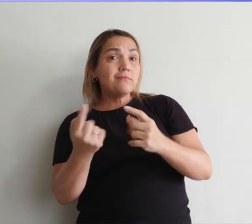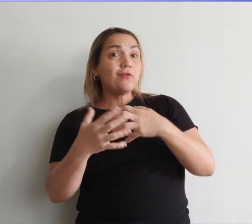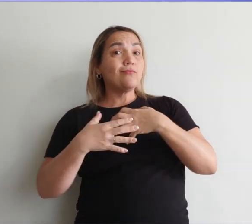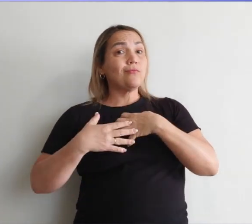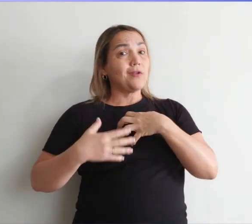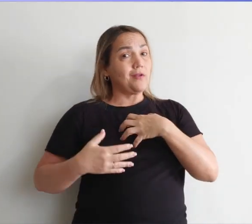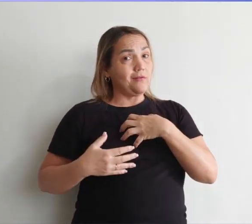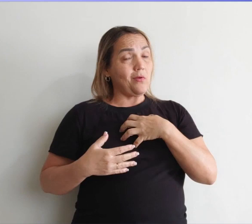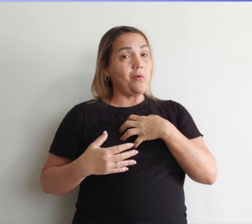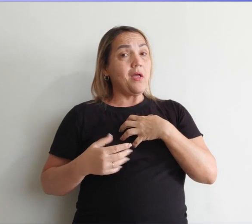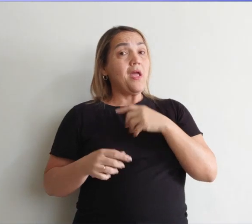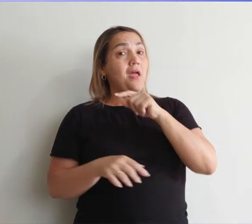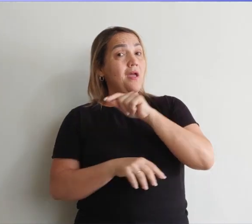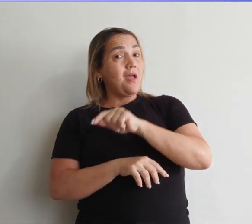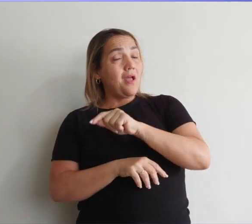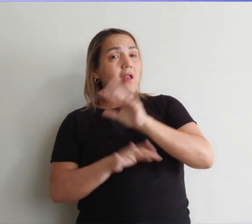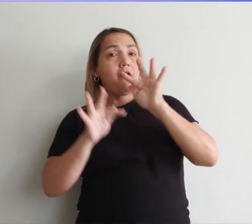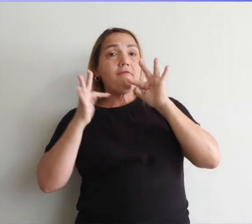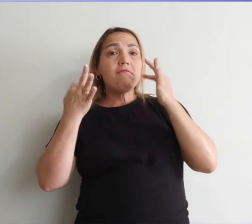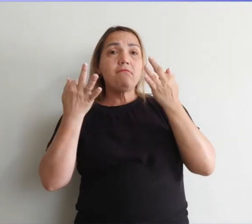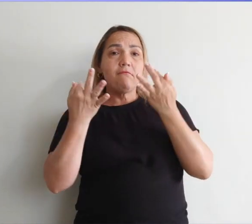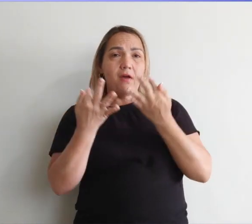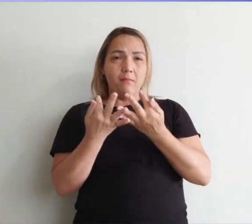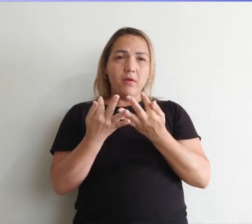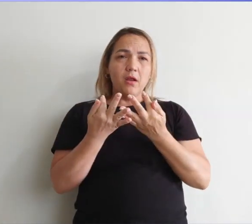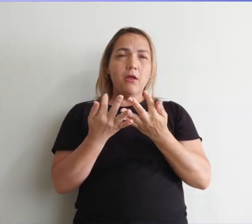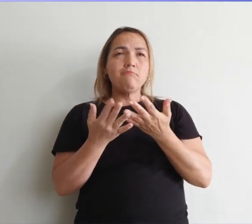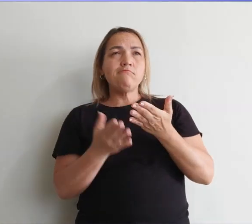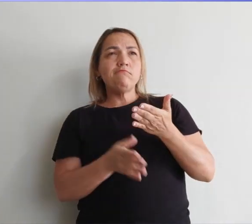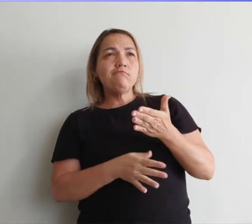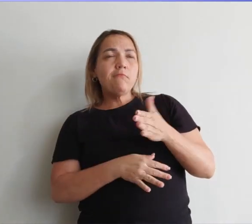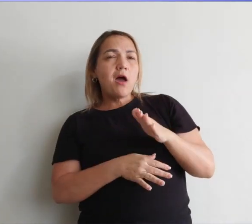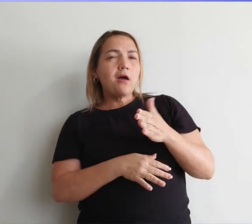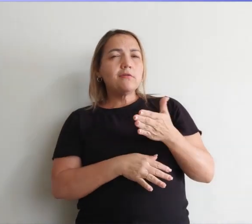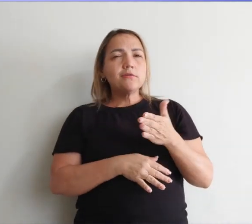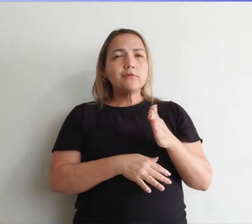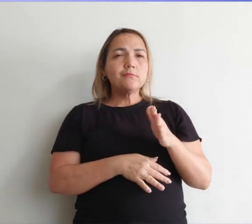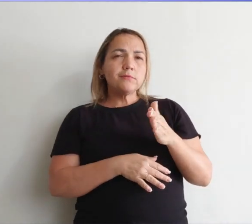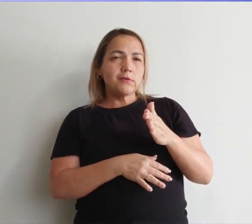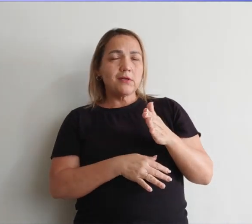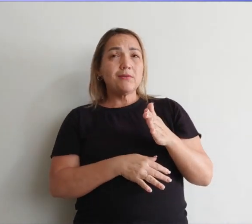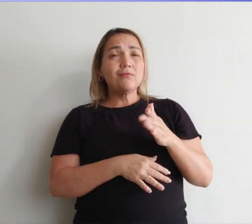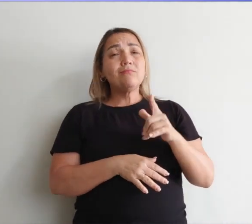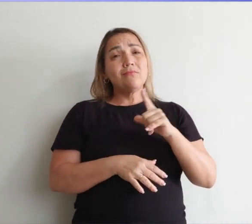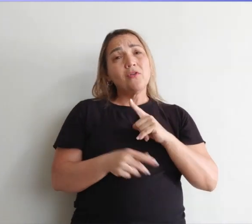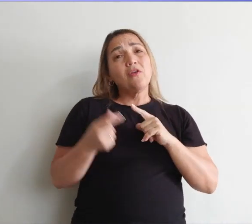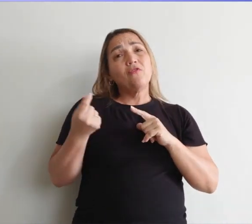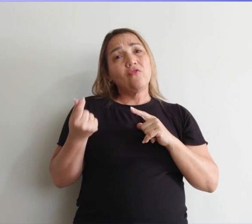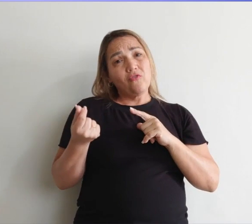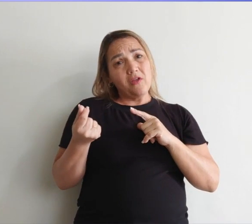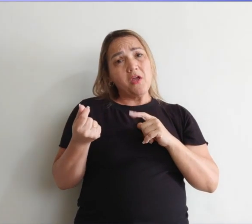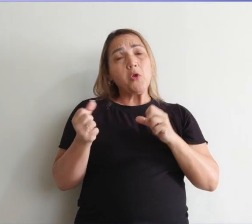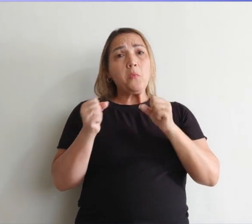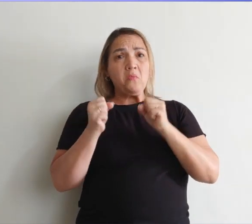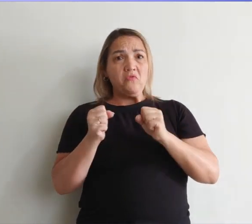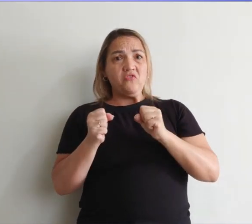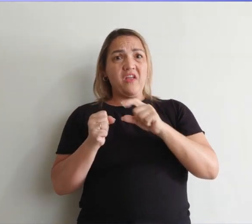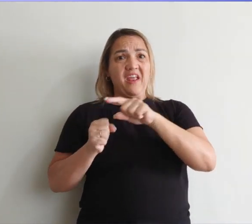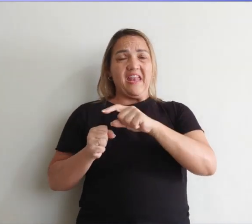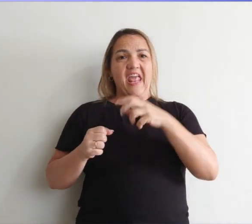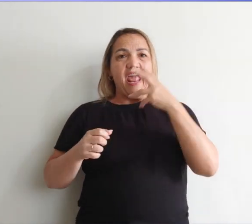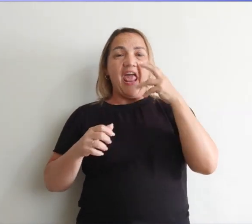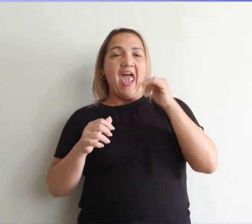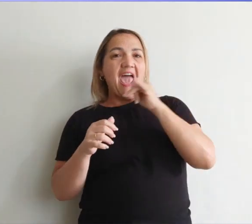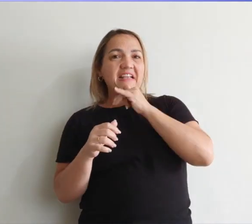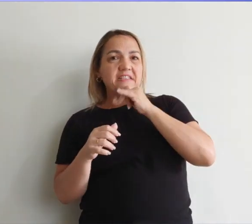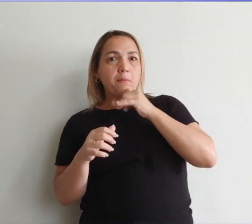caso. No meu Com caso, certeza. a minha família tinha, mais ou menos, né? Mas podia bancar essa minha, digamos, rebeldia